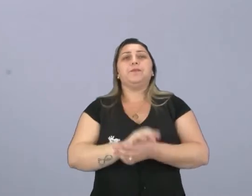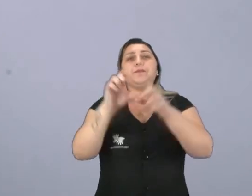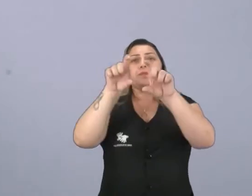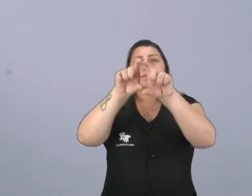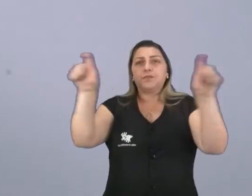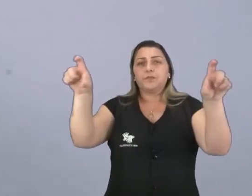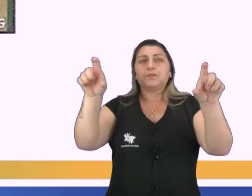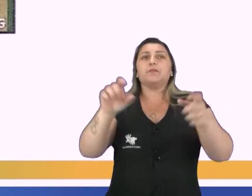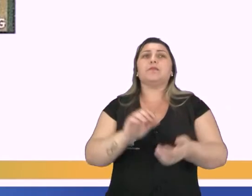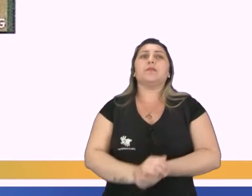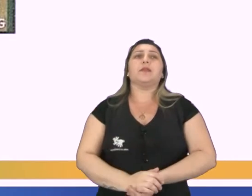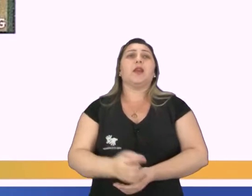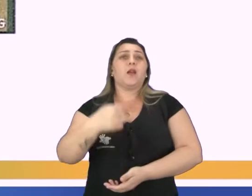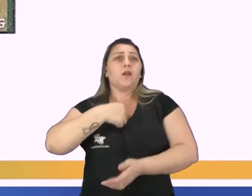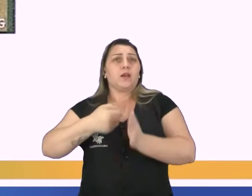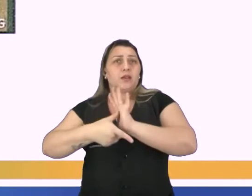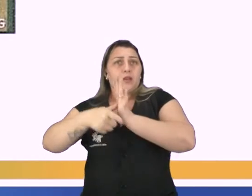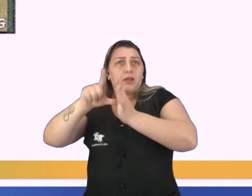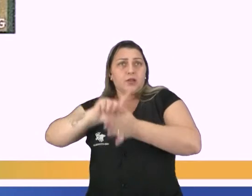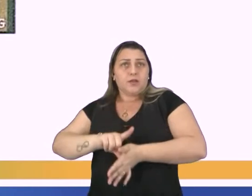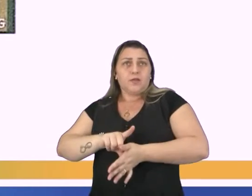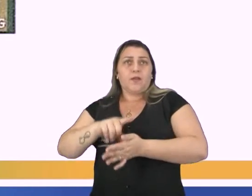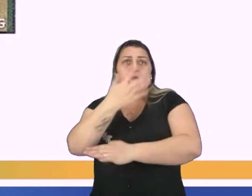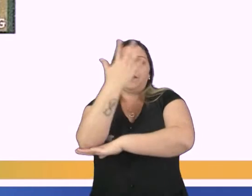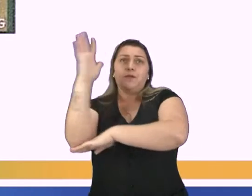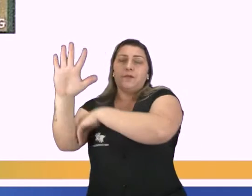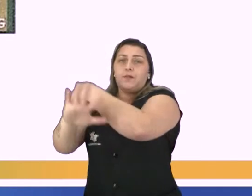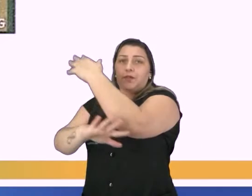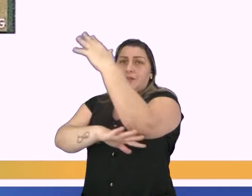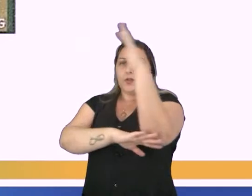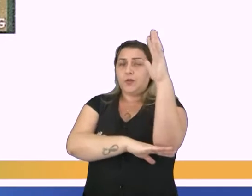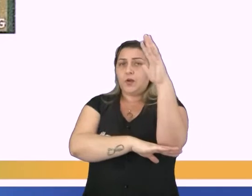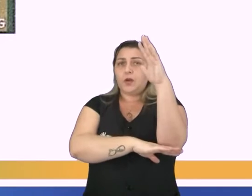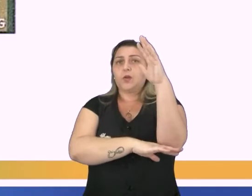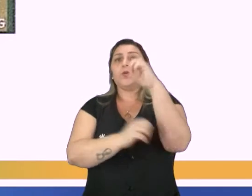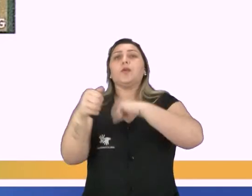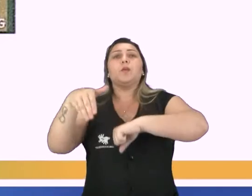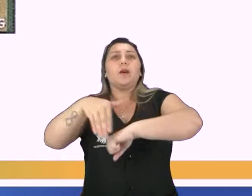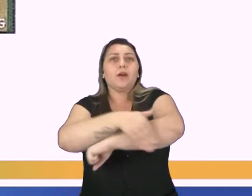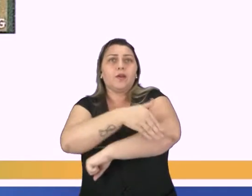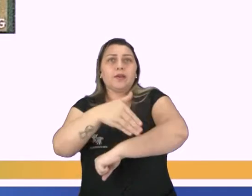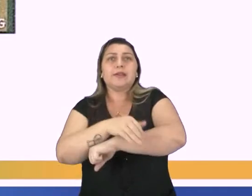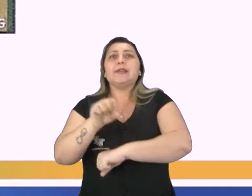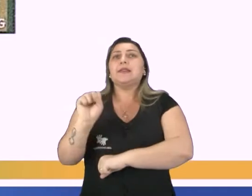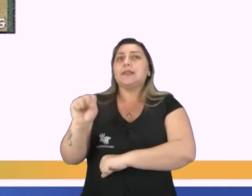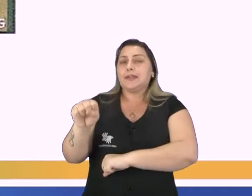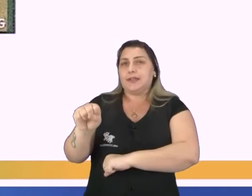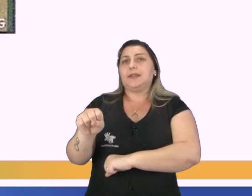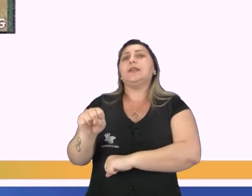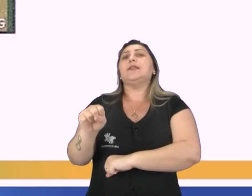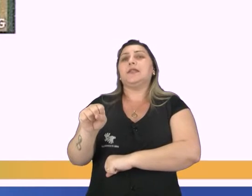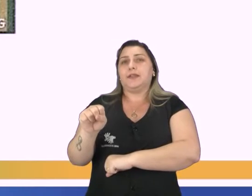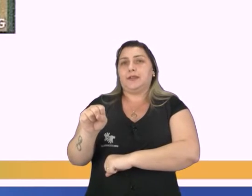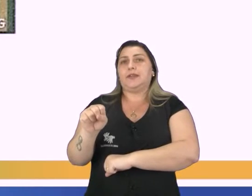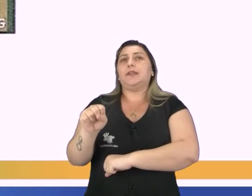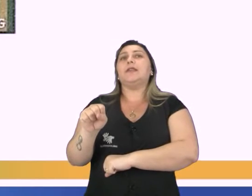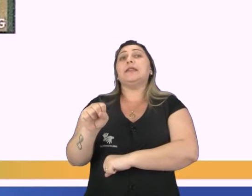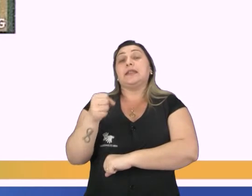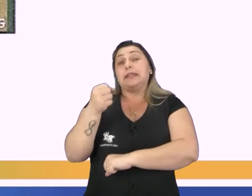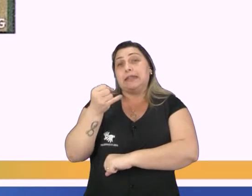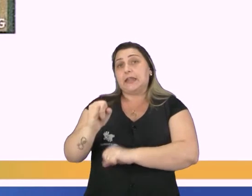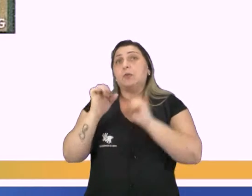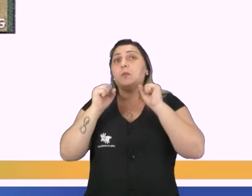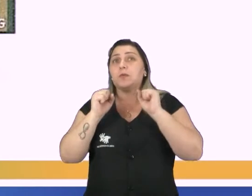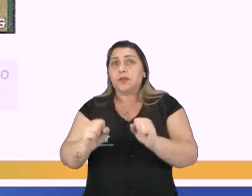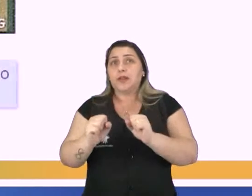como ele se dá. Eu antes seria uma floresta do que uma rua. Sim, eu seria. Se eu